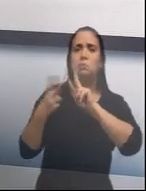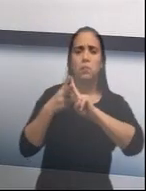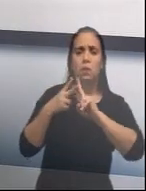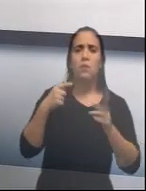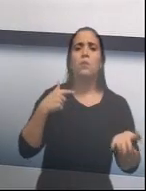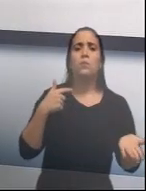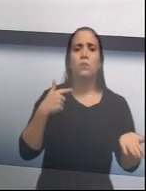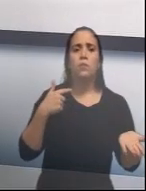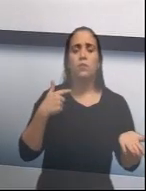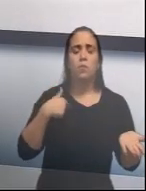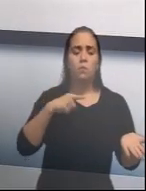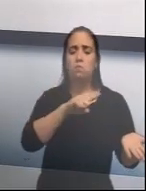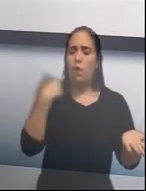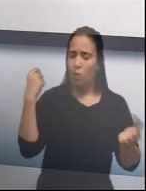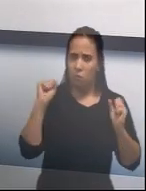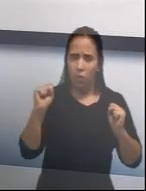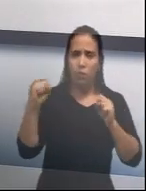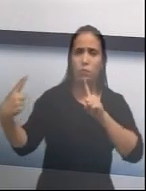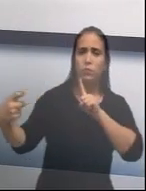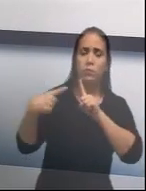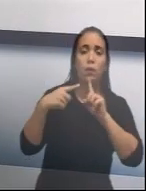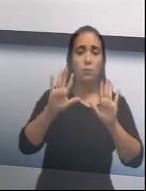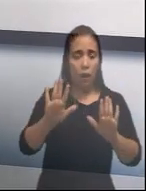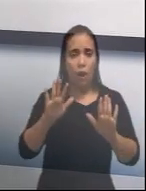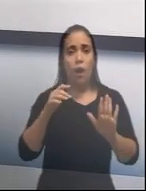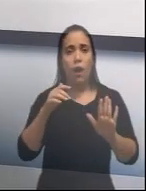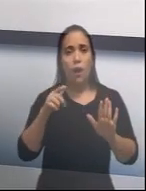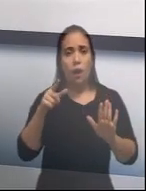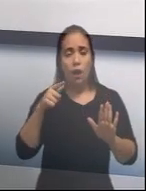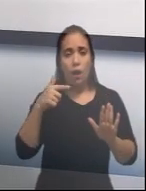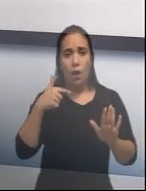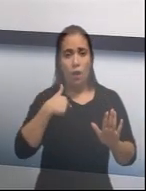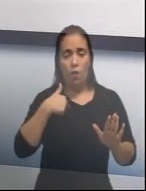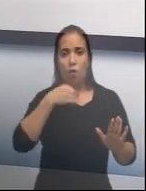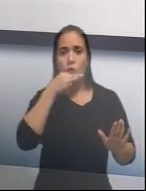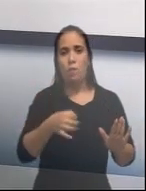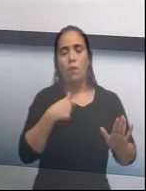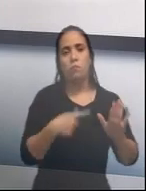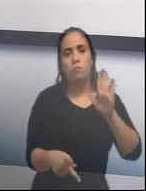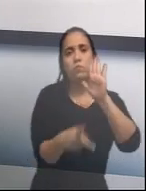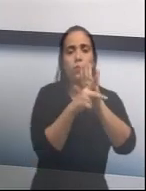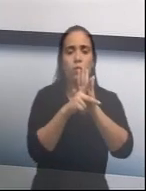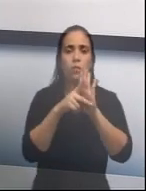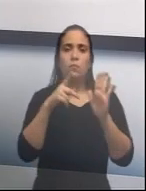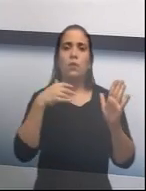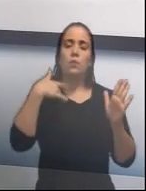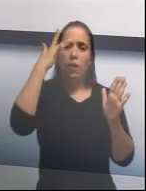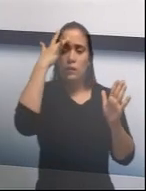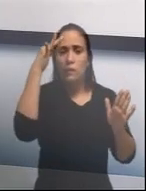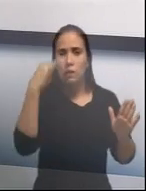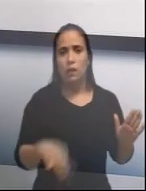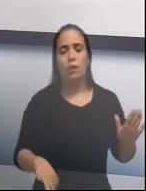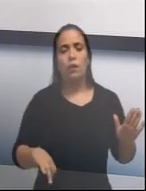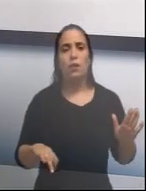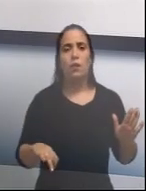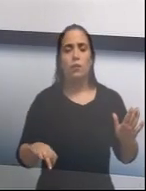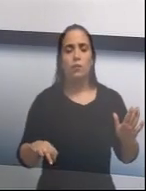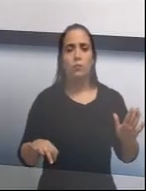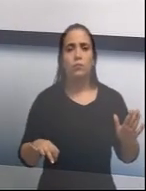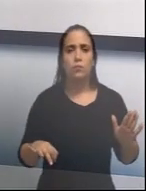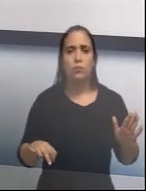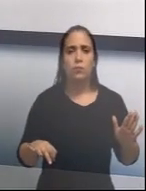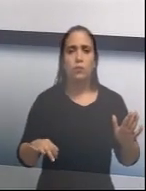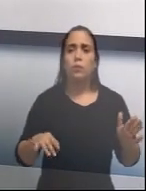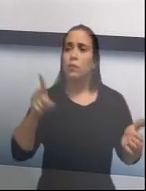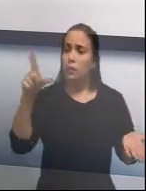me convencer de que isso é o certo. Isso não é o certo. Isso não é o certo. Vocês